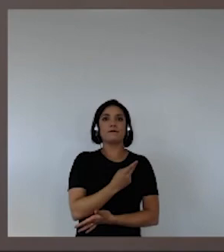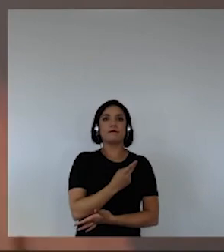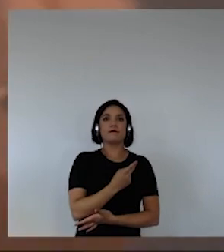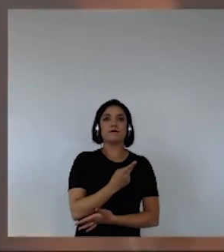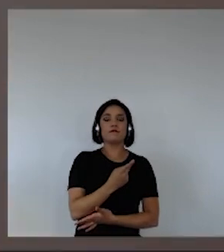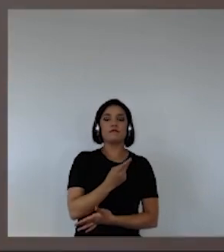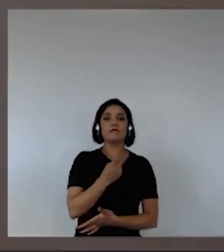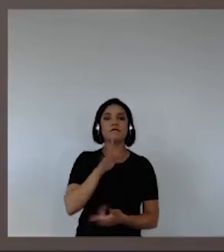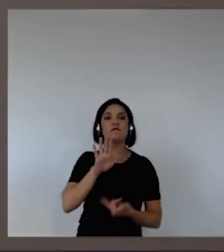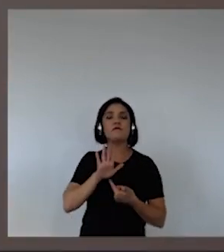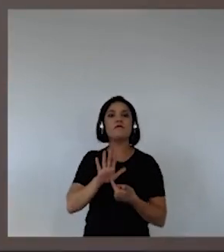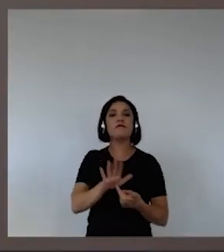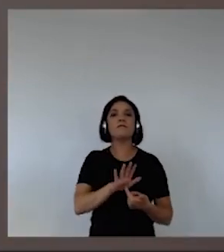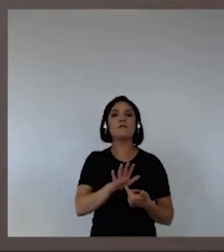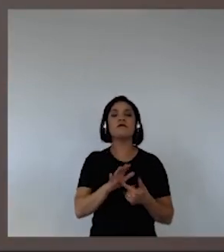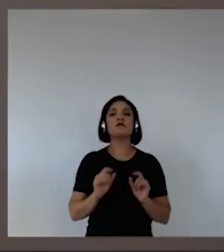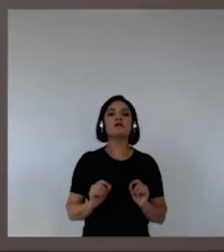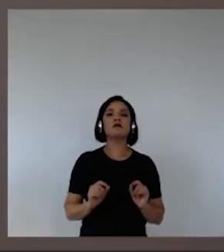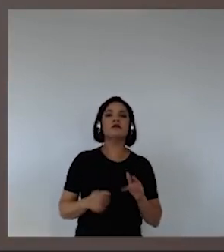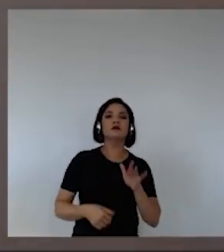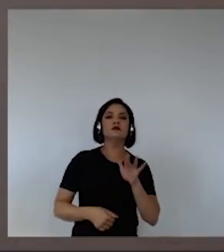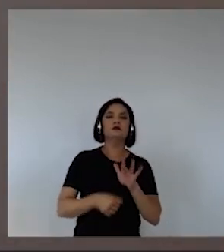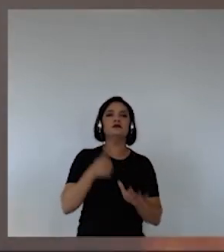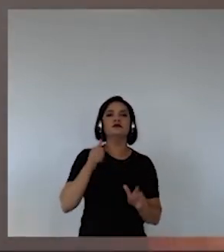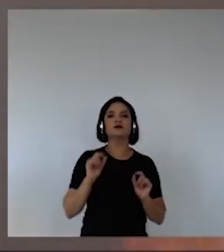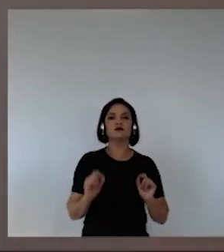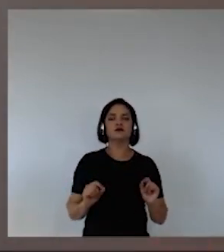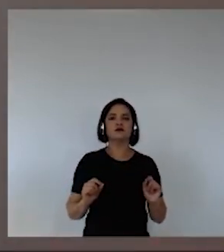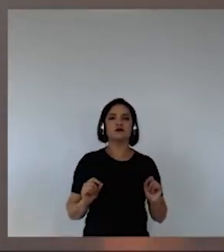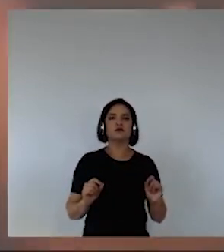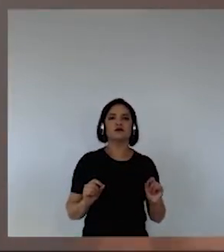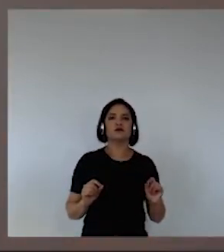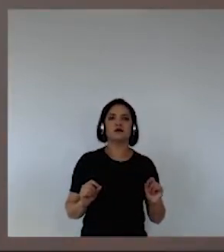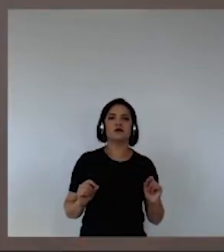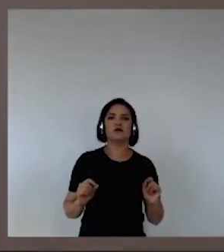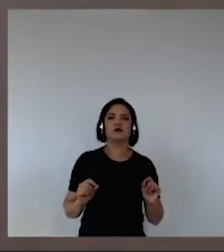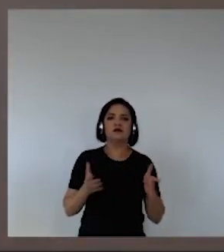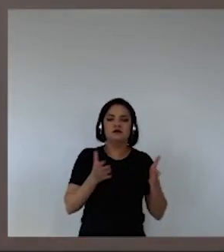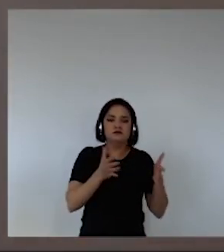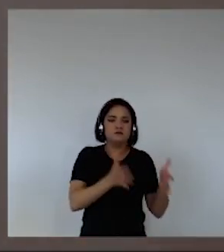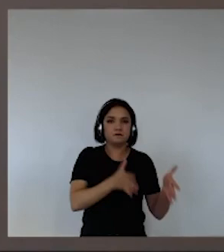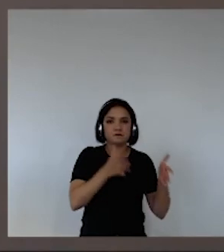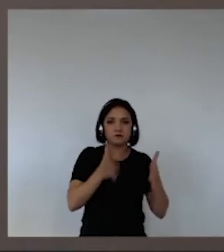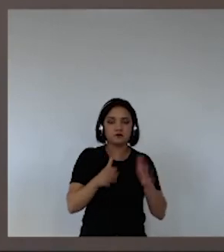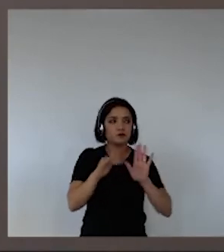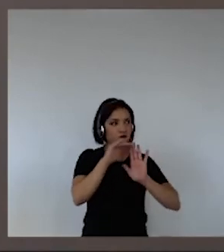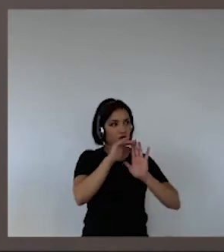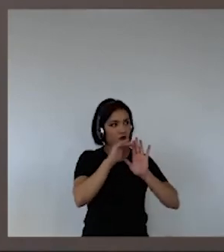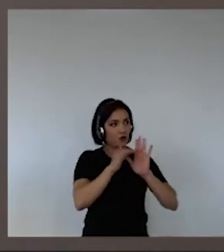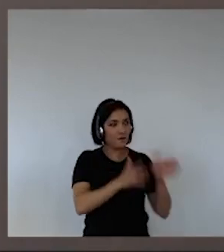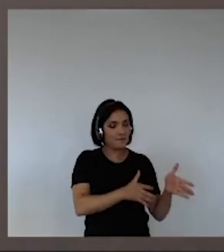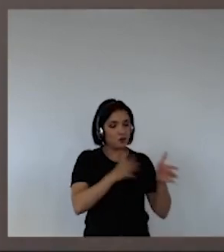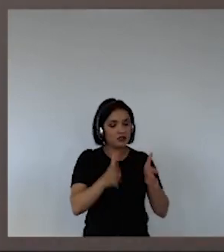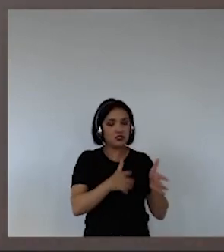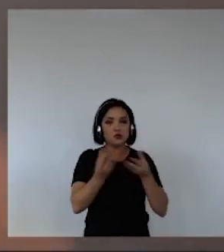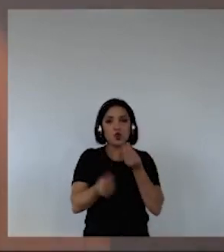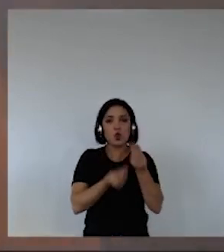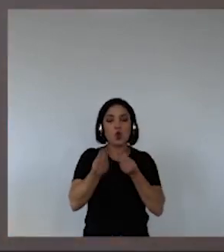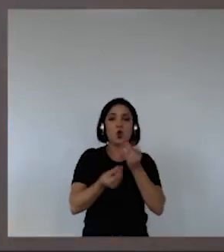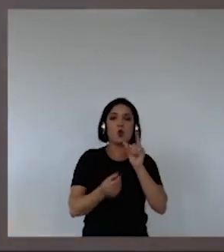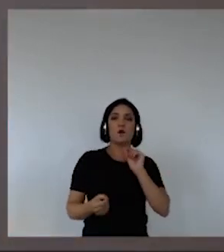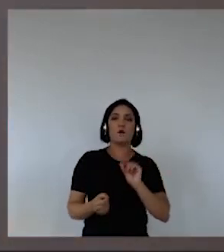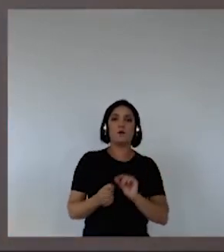desaguar. A primeira área, eu diria que talvez seria a área procedimental da própria arbitragem, né?